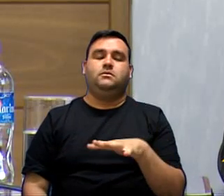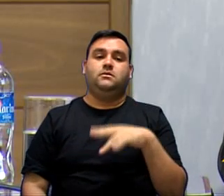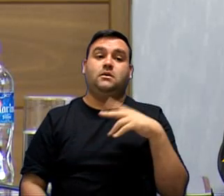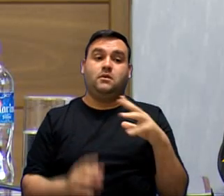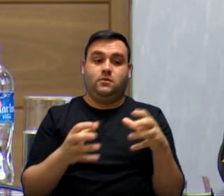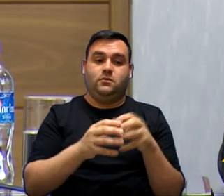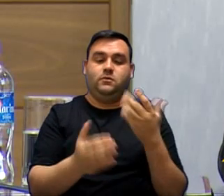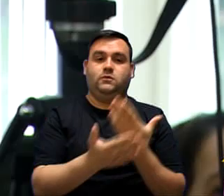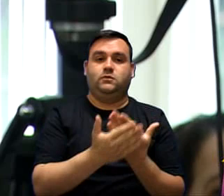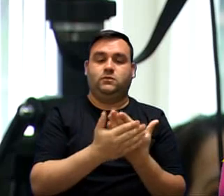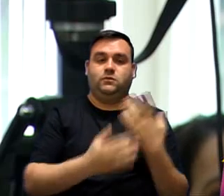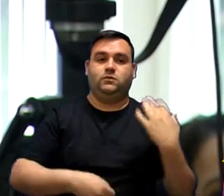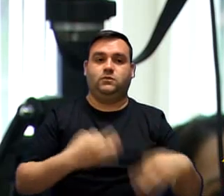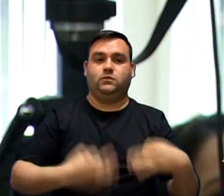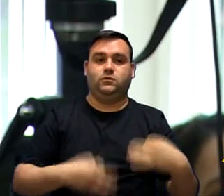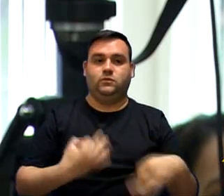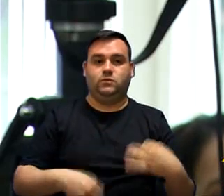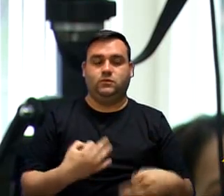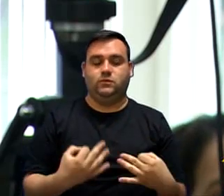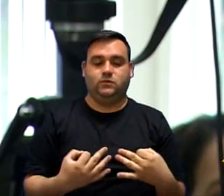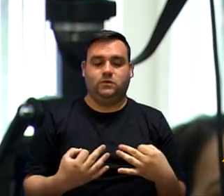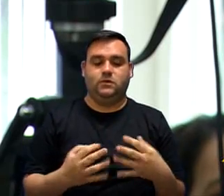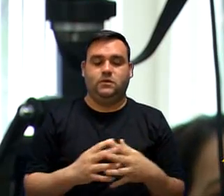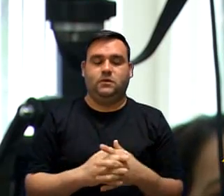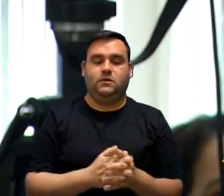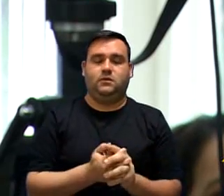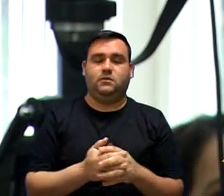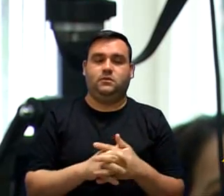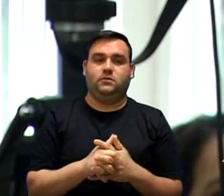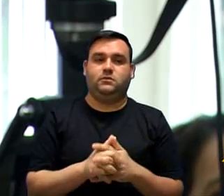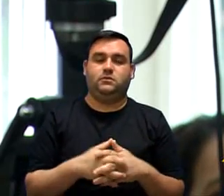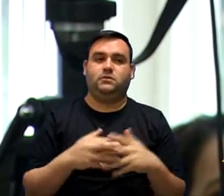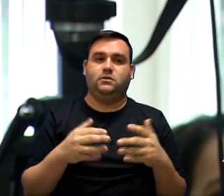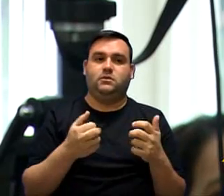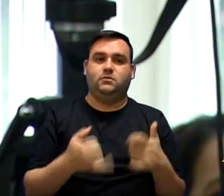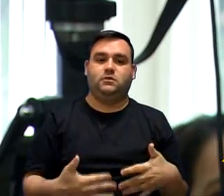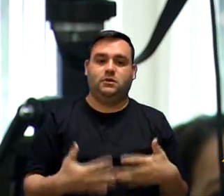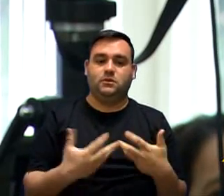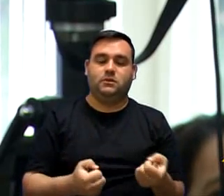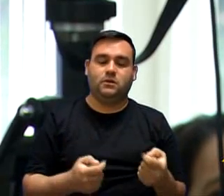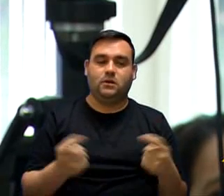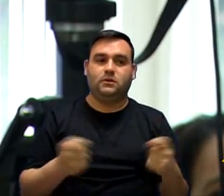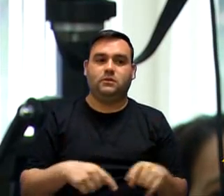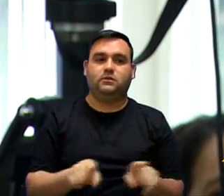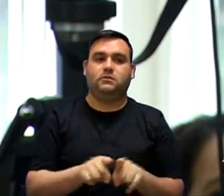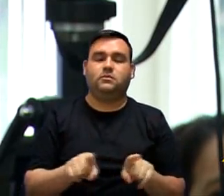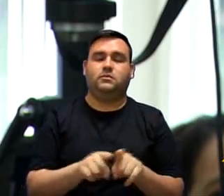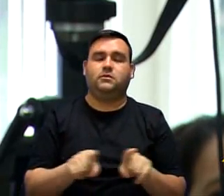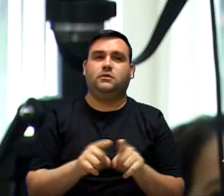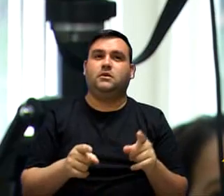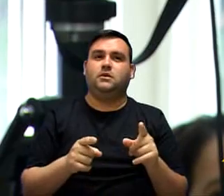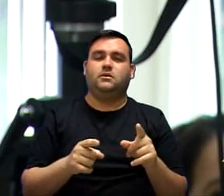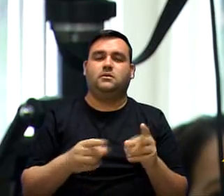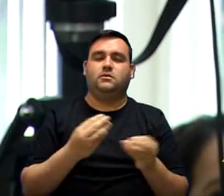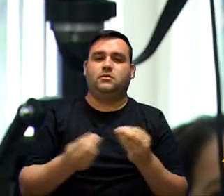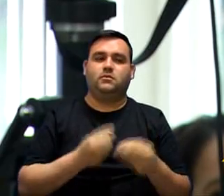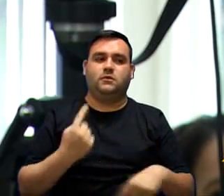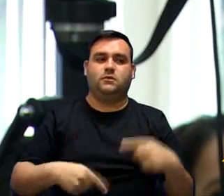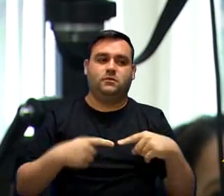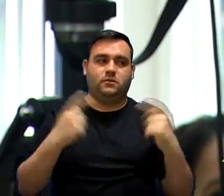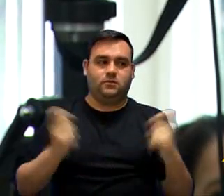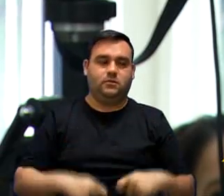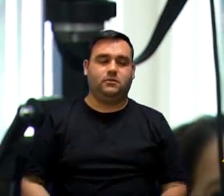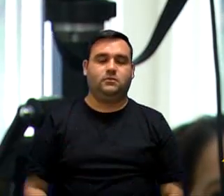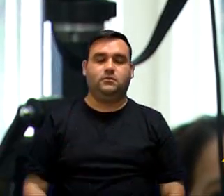de justiça, né, ela sentar, se dá a possibilidade de sentar de forma extraordinária e fazer essa discussão,